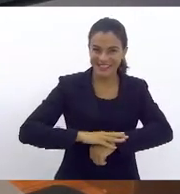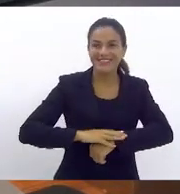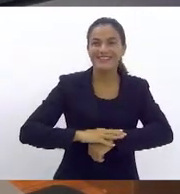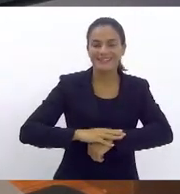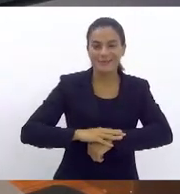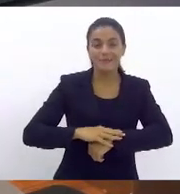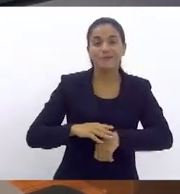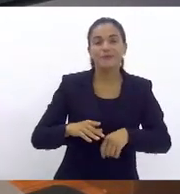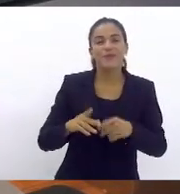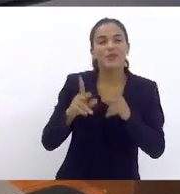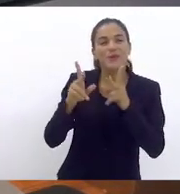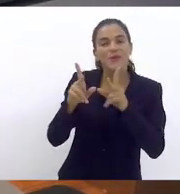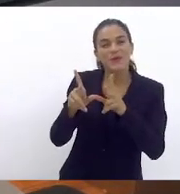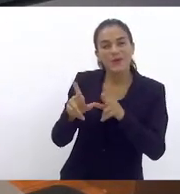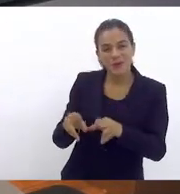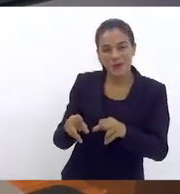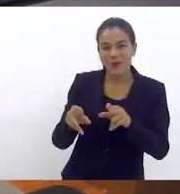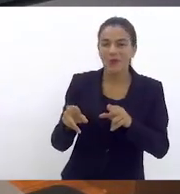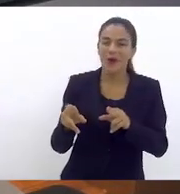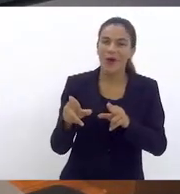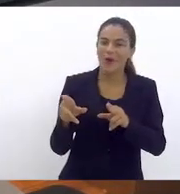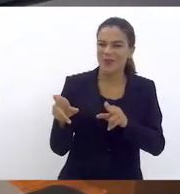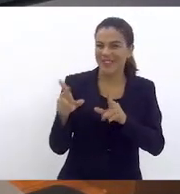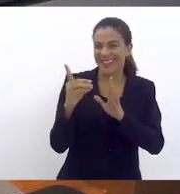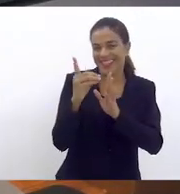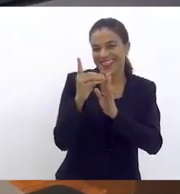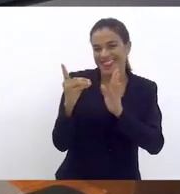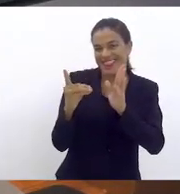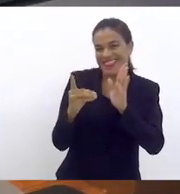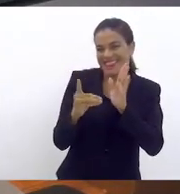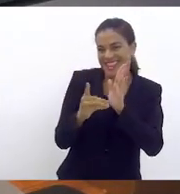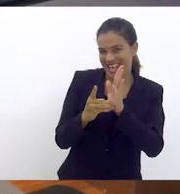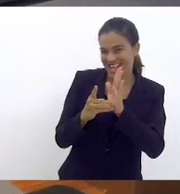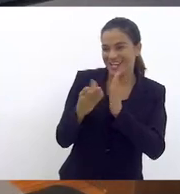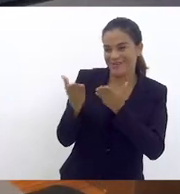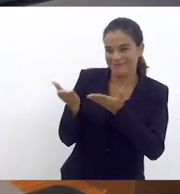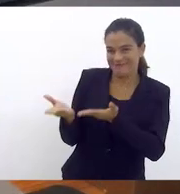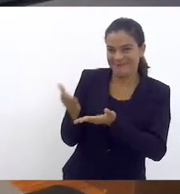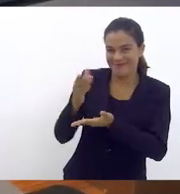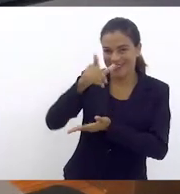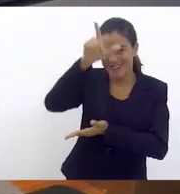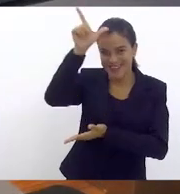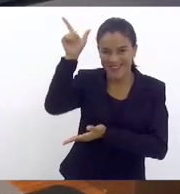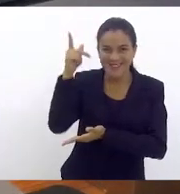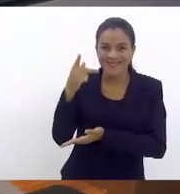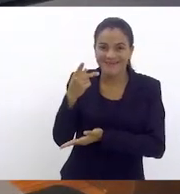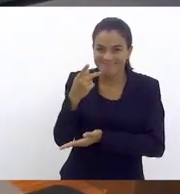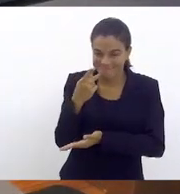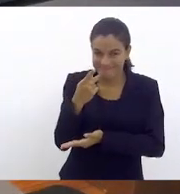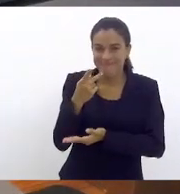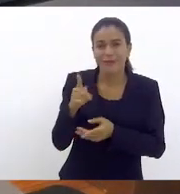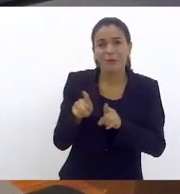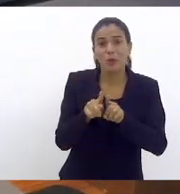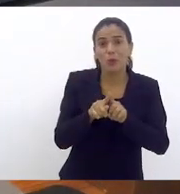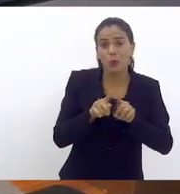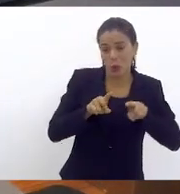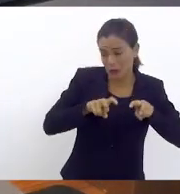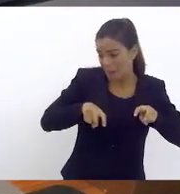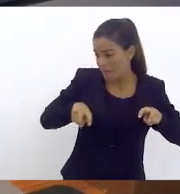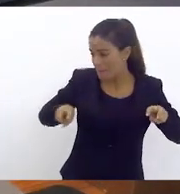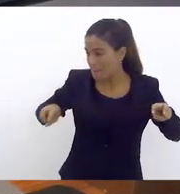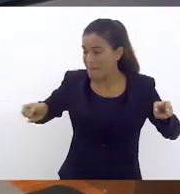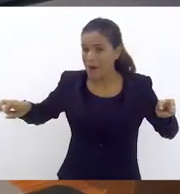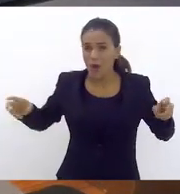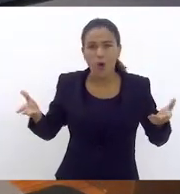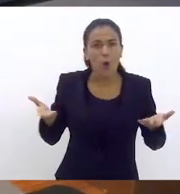o doutor nosso querido da Luiz Paulo e todos os membros que estão aqui certamente a gente tem diversas